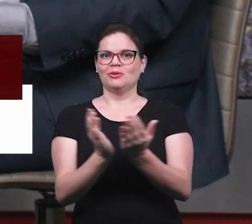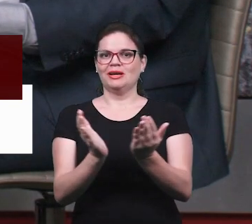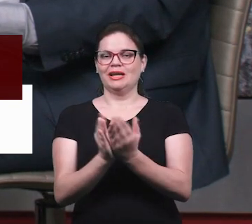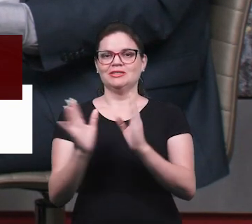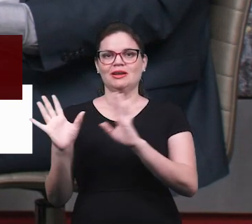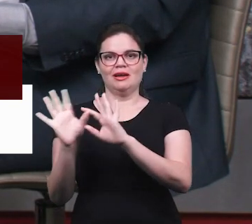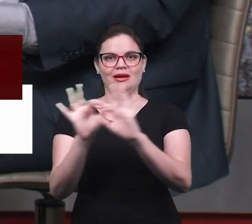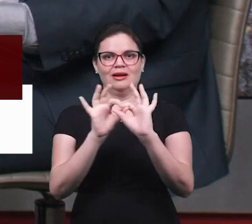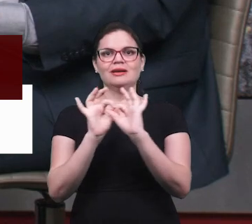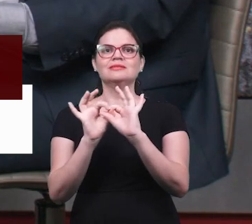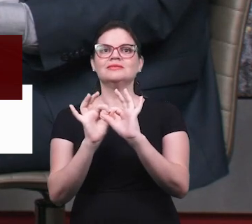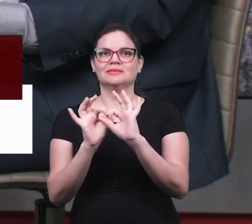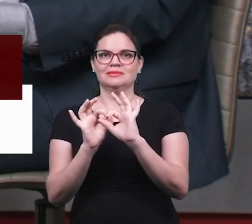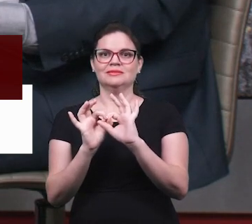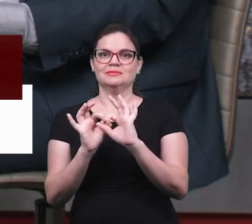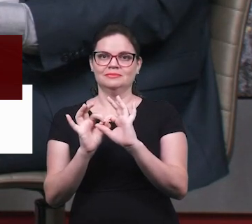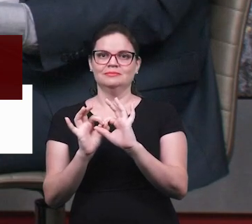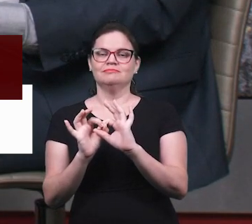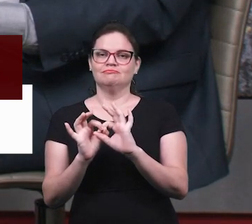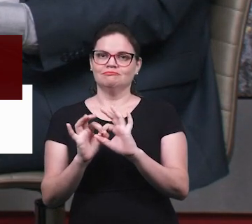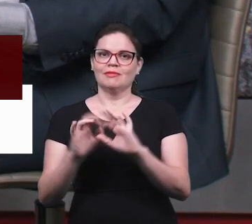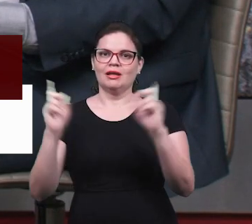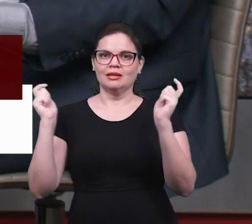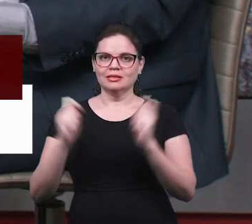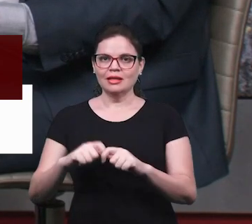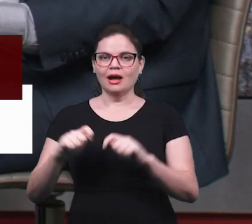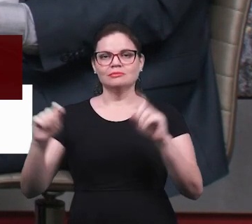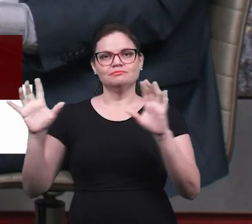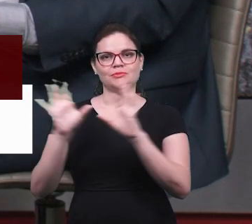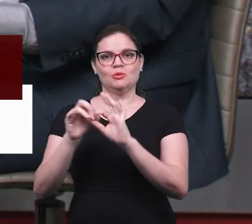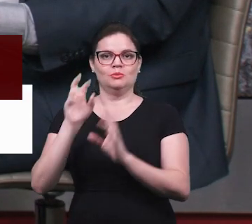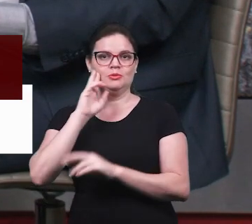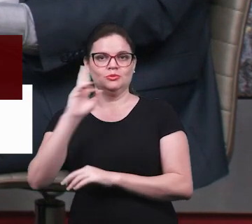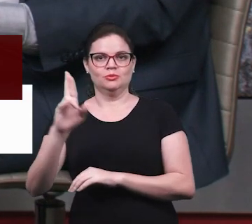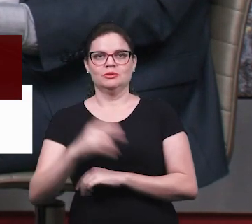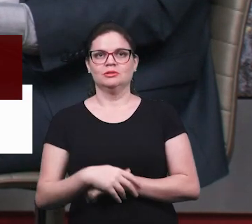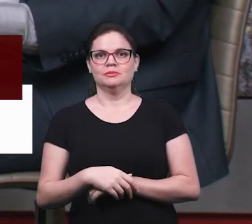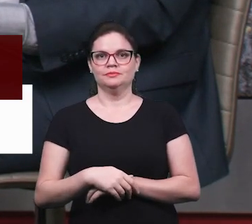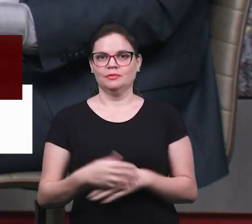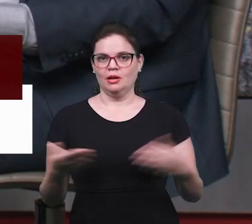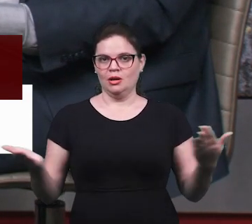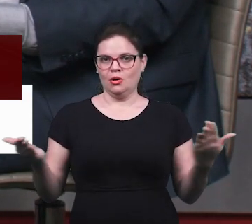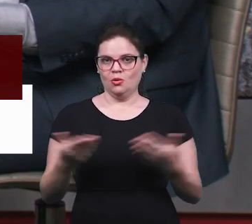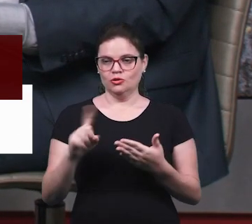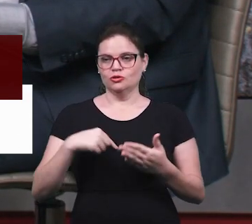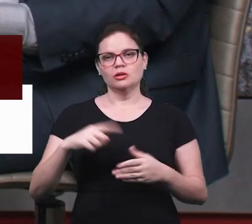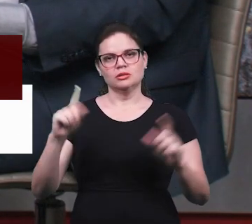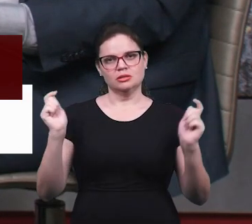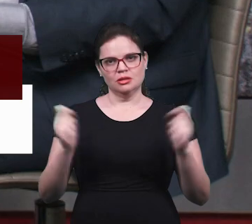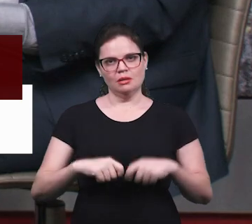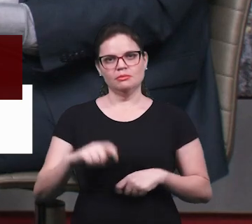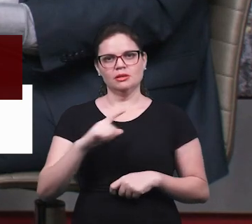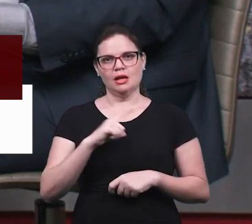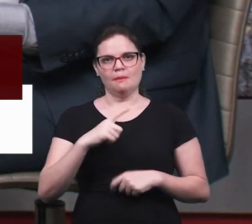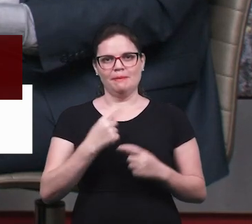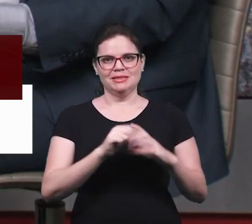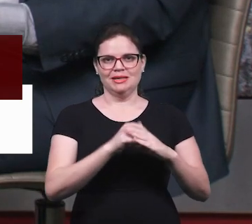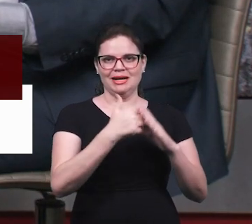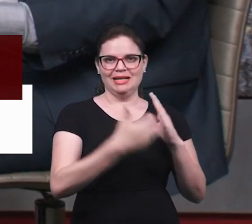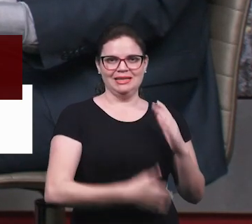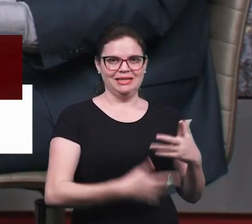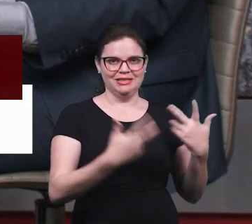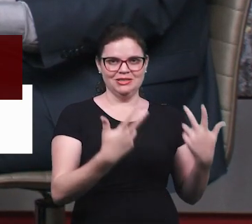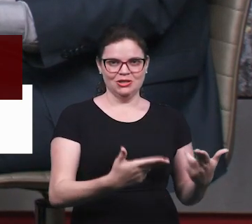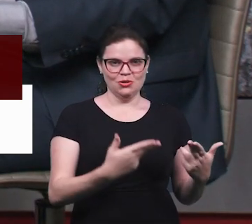muito elevada, isso a gente aplica nossa vida hoje, mas não essas características físicas, né? Vamos falar que o senhor falou